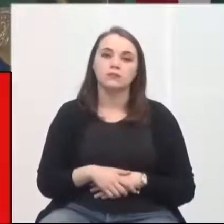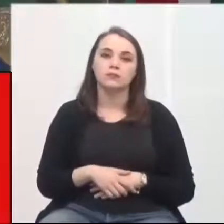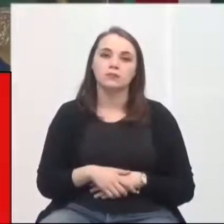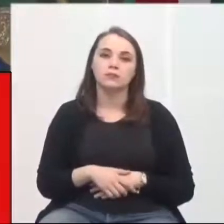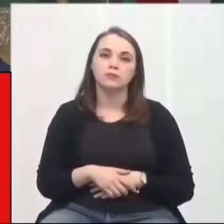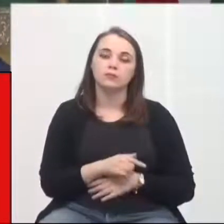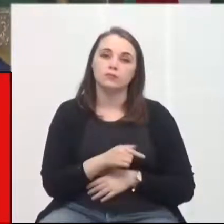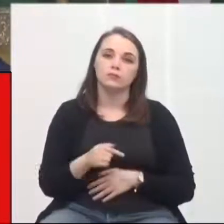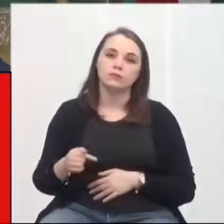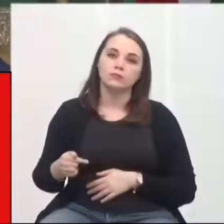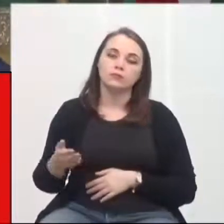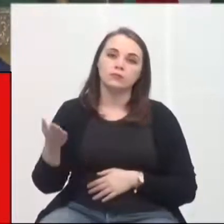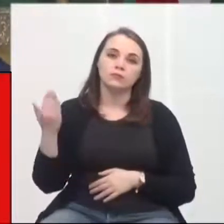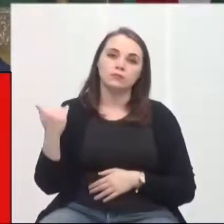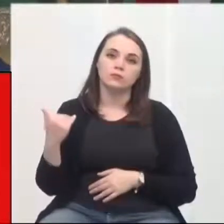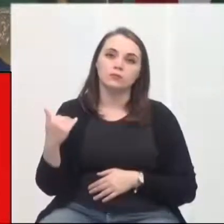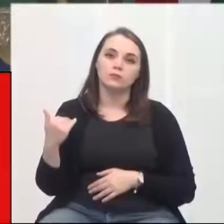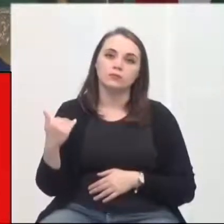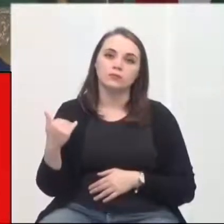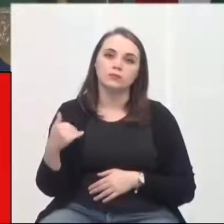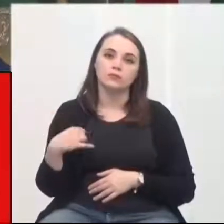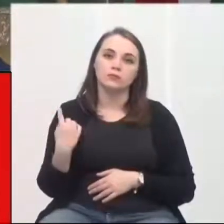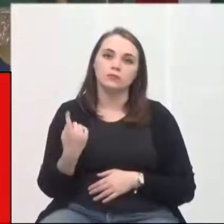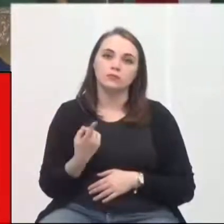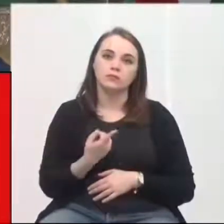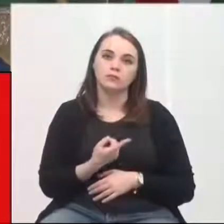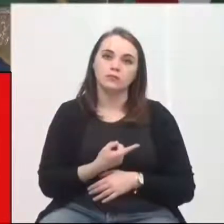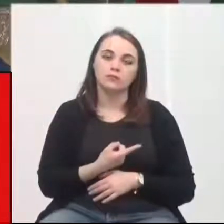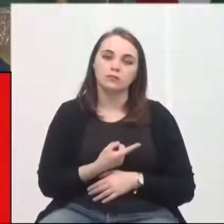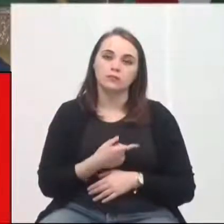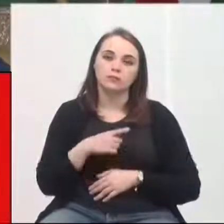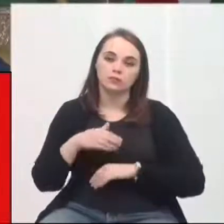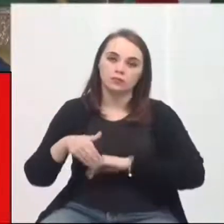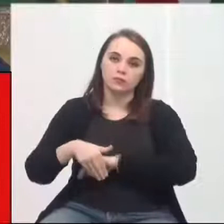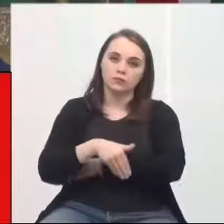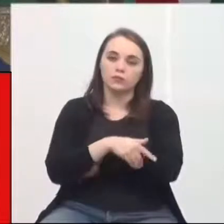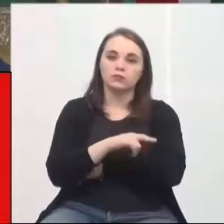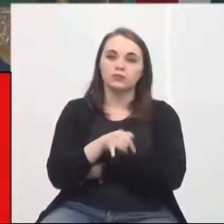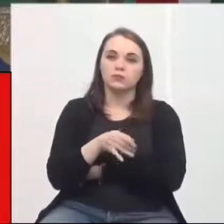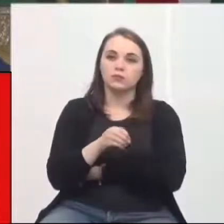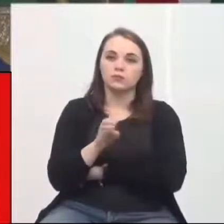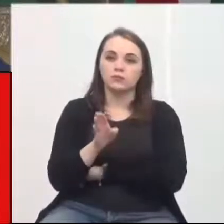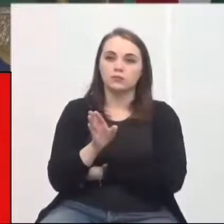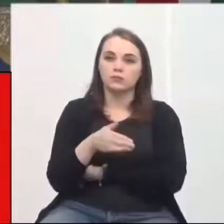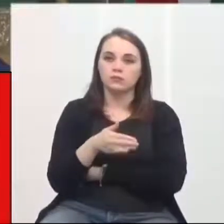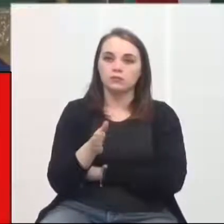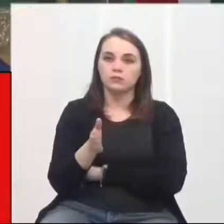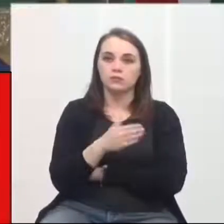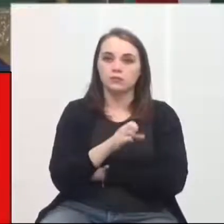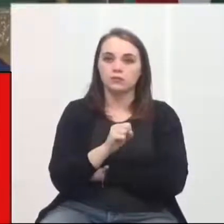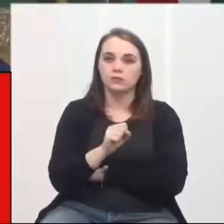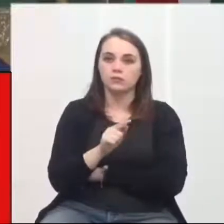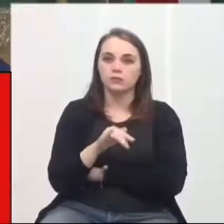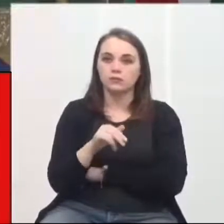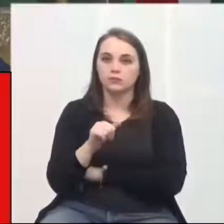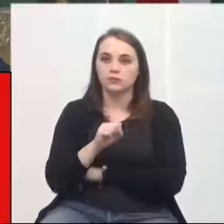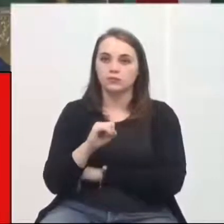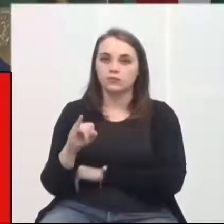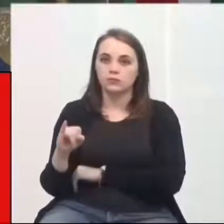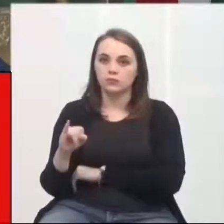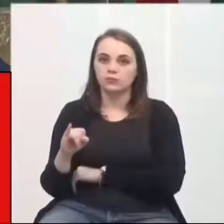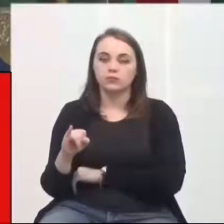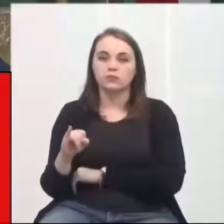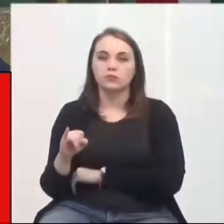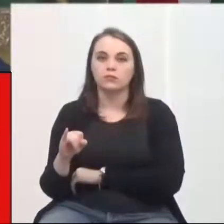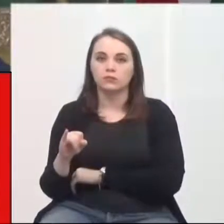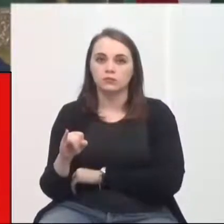Inclusive, semana passada, a gente teve a Rua José Gias, que liga a rodovia Luiz Rosso